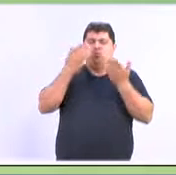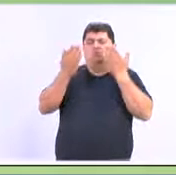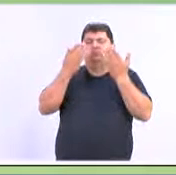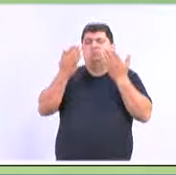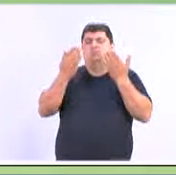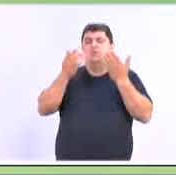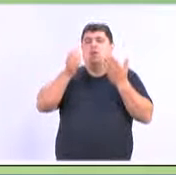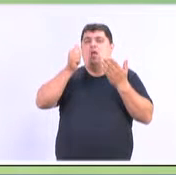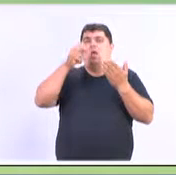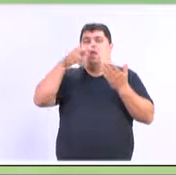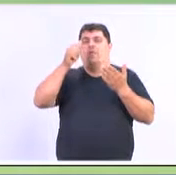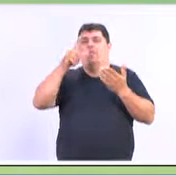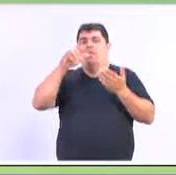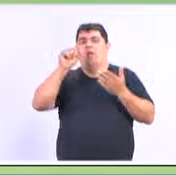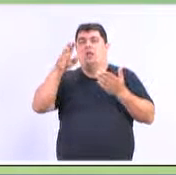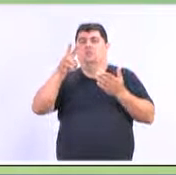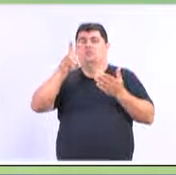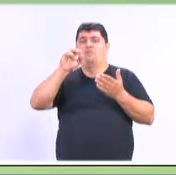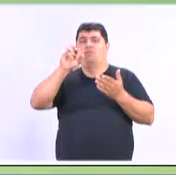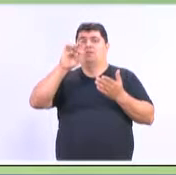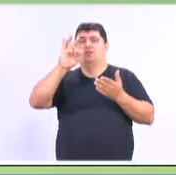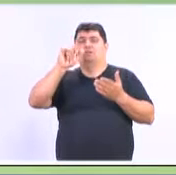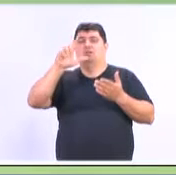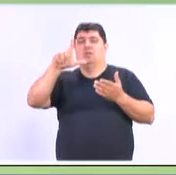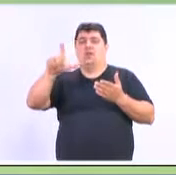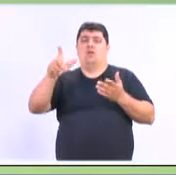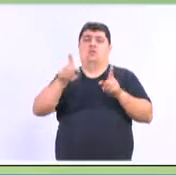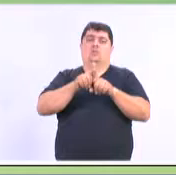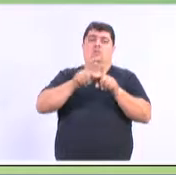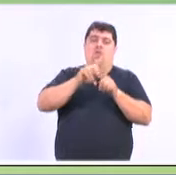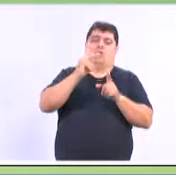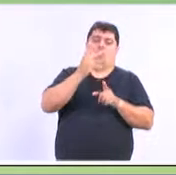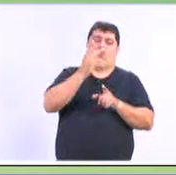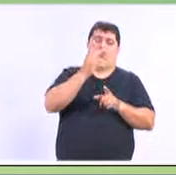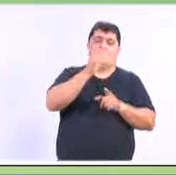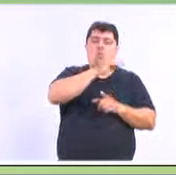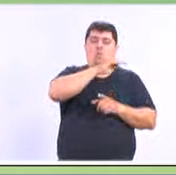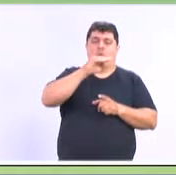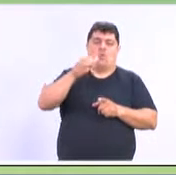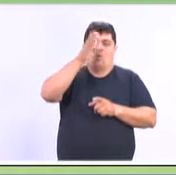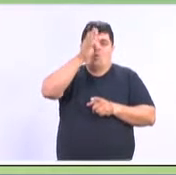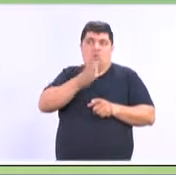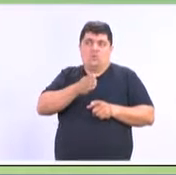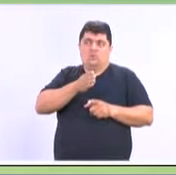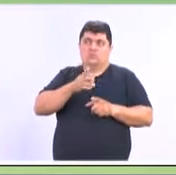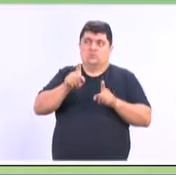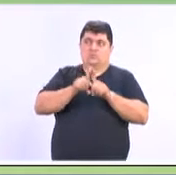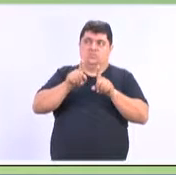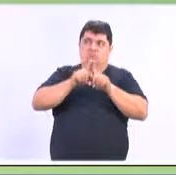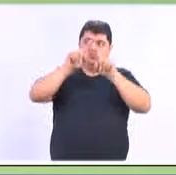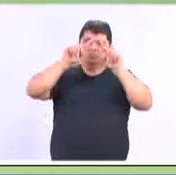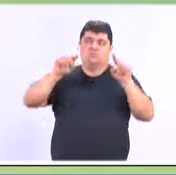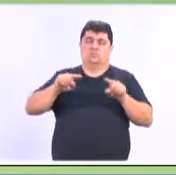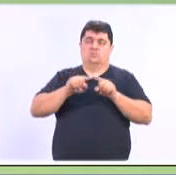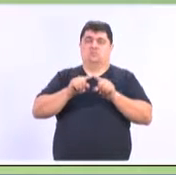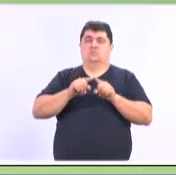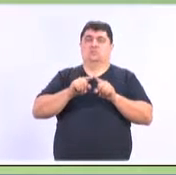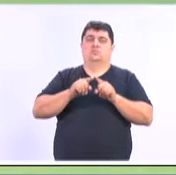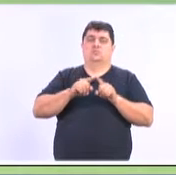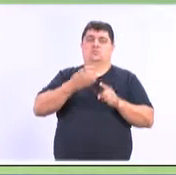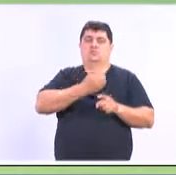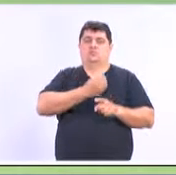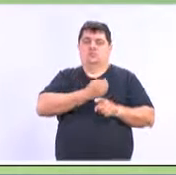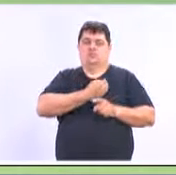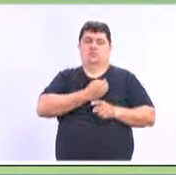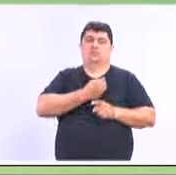análise vertical, horizontal, análise de índices e de quocientes. Beleza? O que eu estou